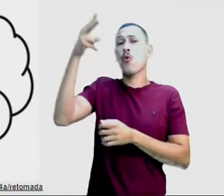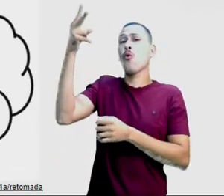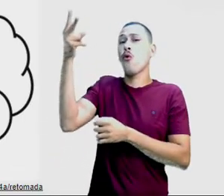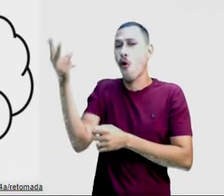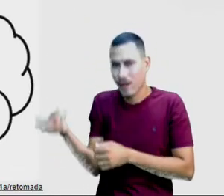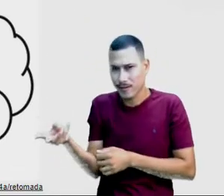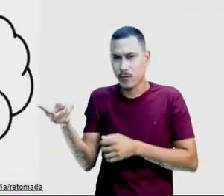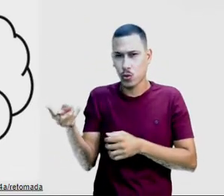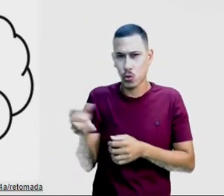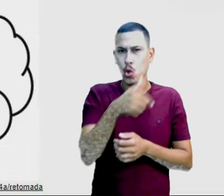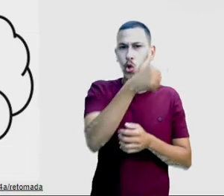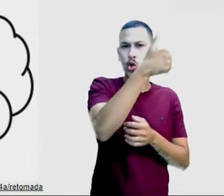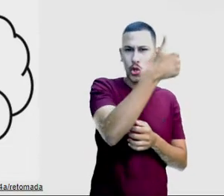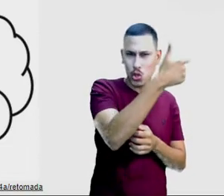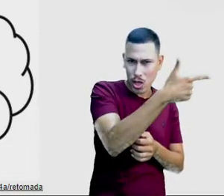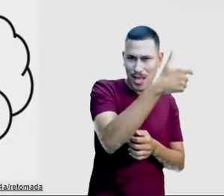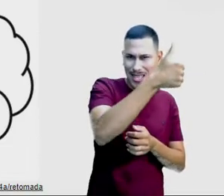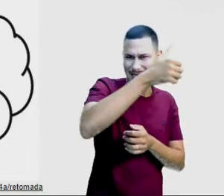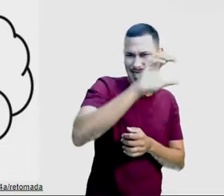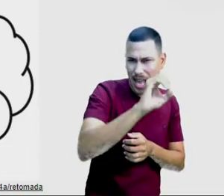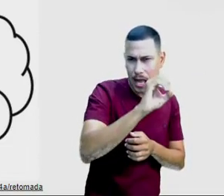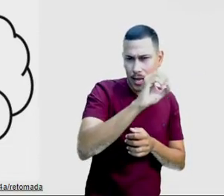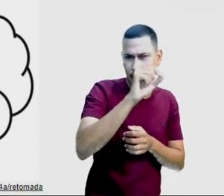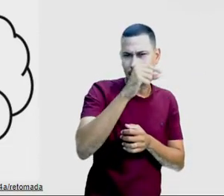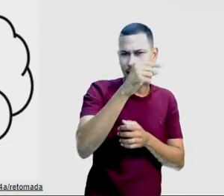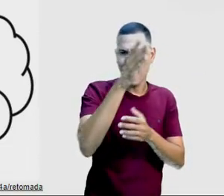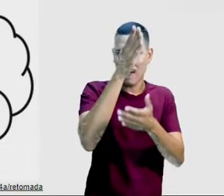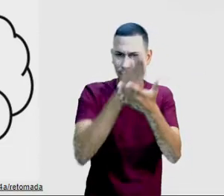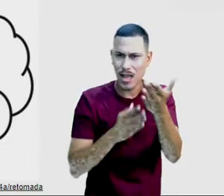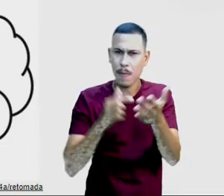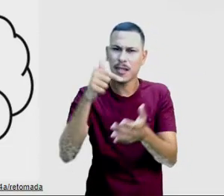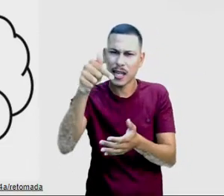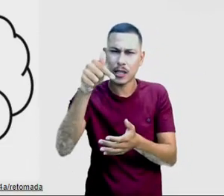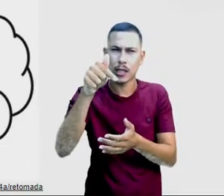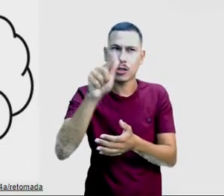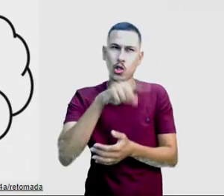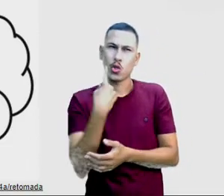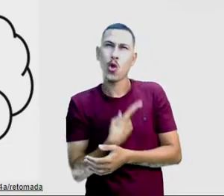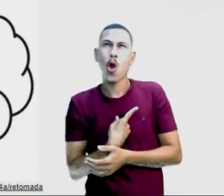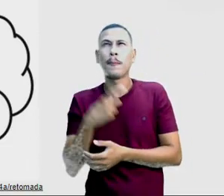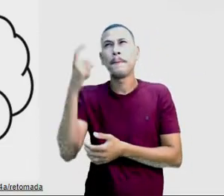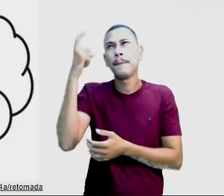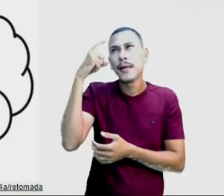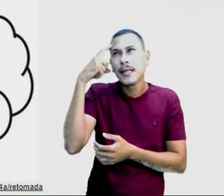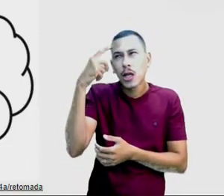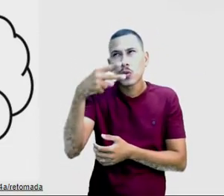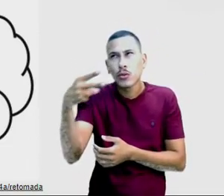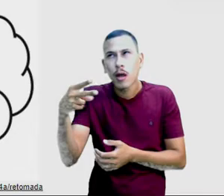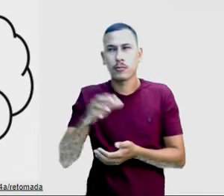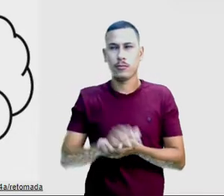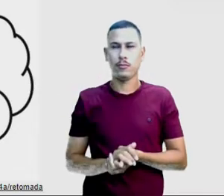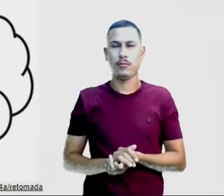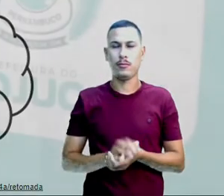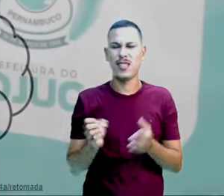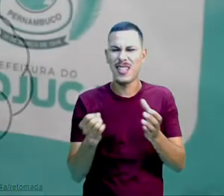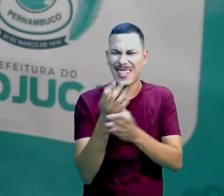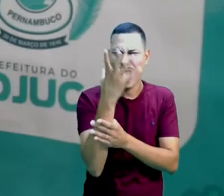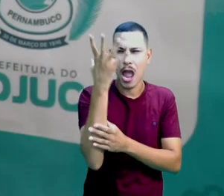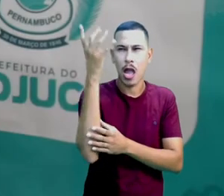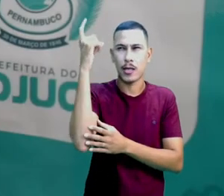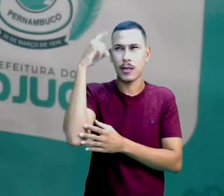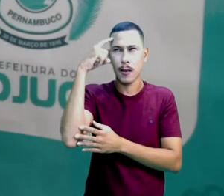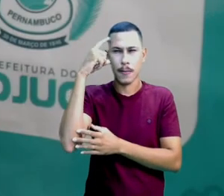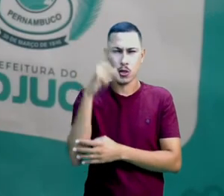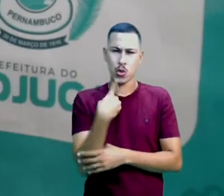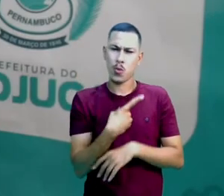210 para dividir para 7, ia ganhar? A gente vai pensando, vai criando estratégia na nossa mente